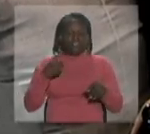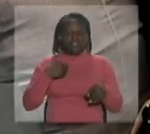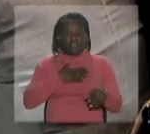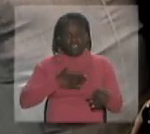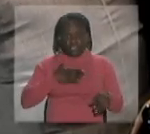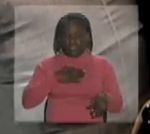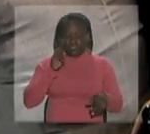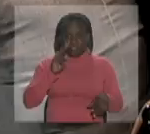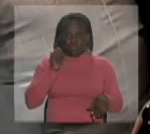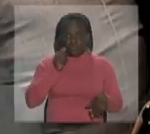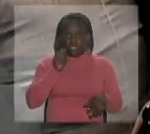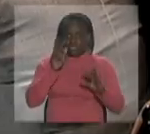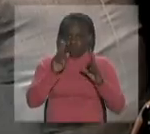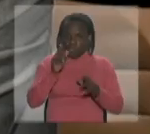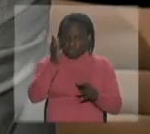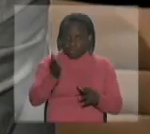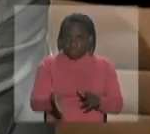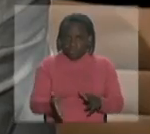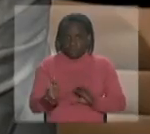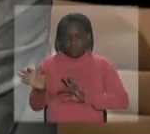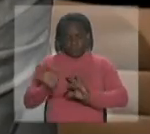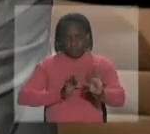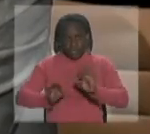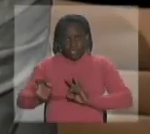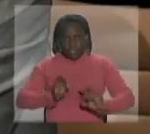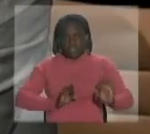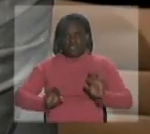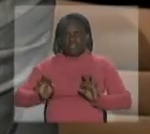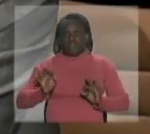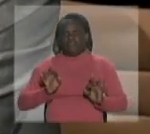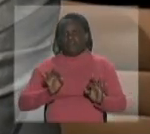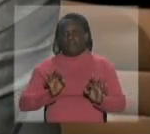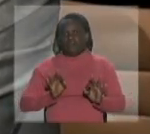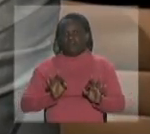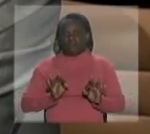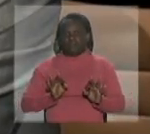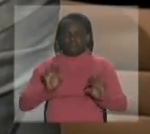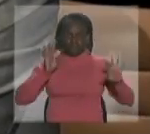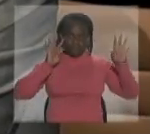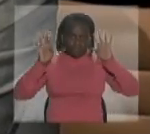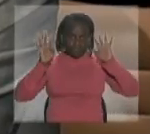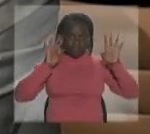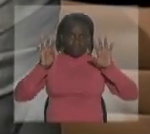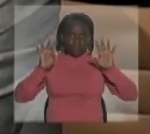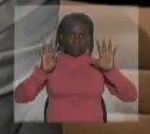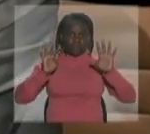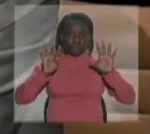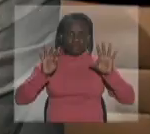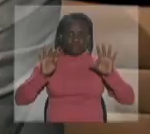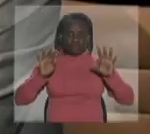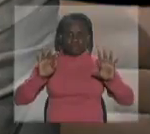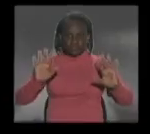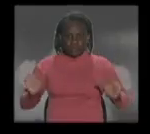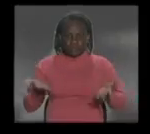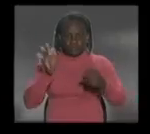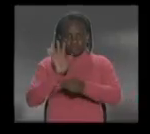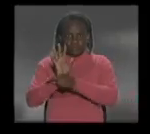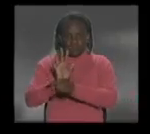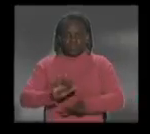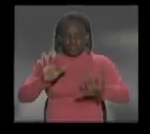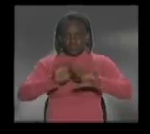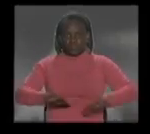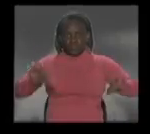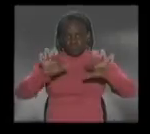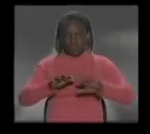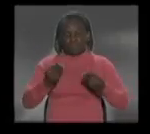mulheres como você que estão aí produzindo e pensando e dando essa contribuição para todos